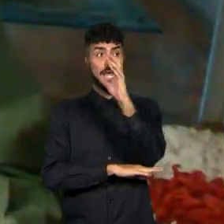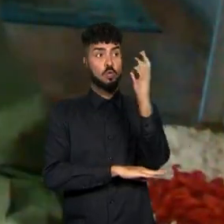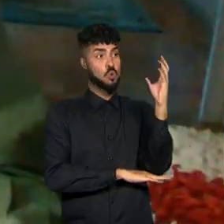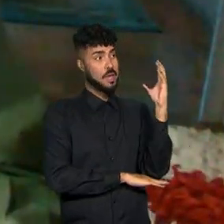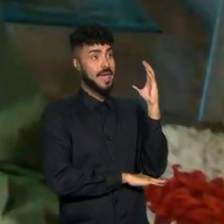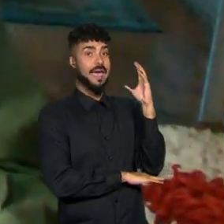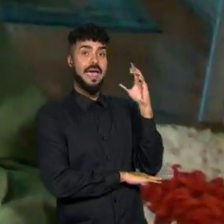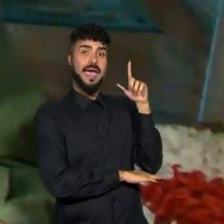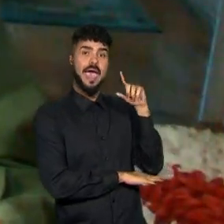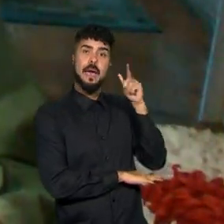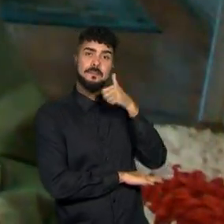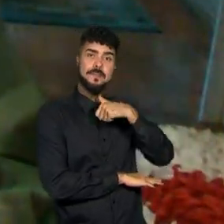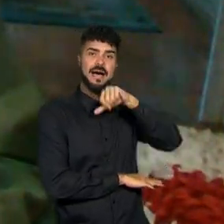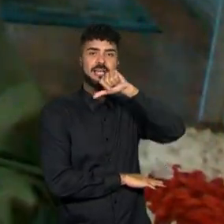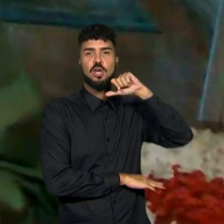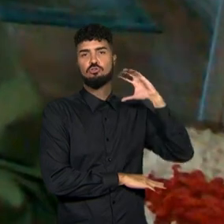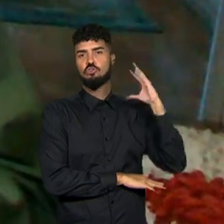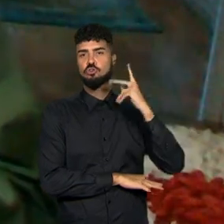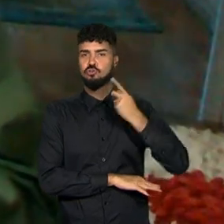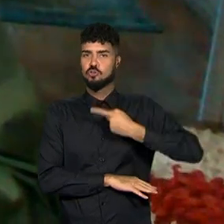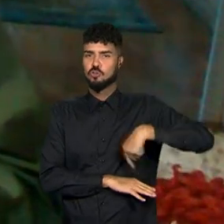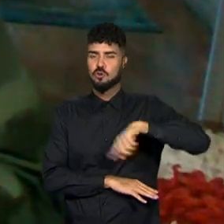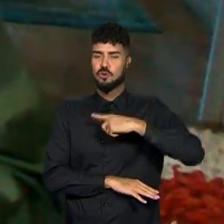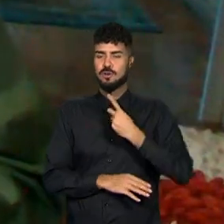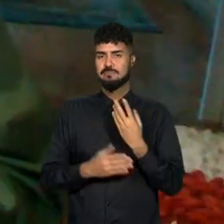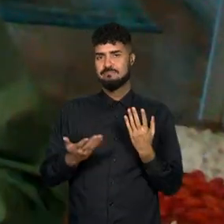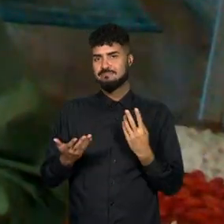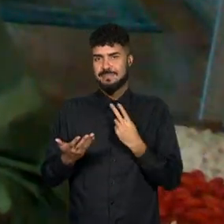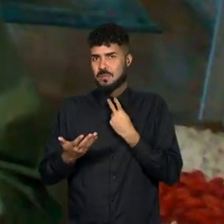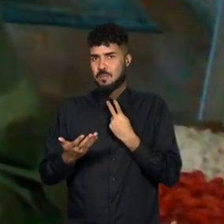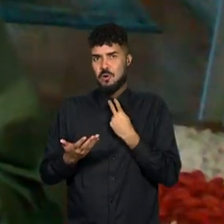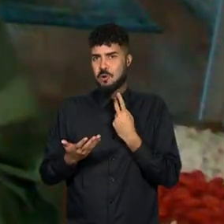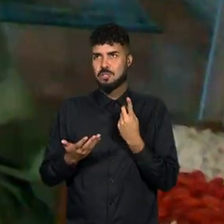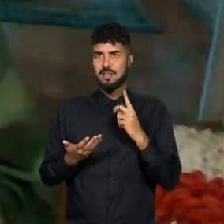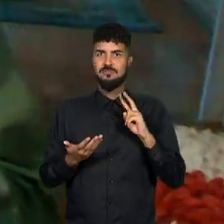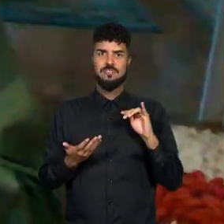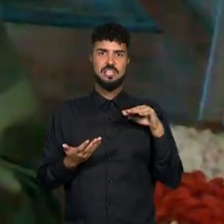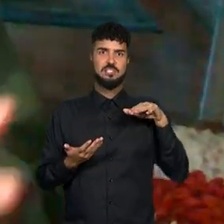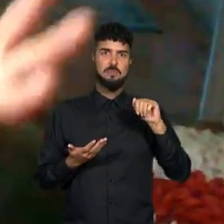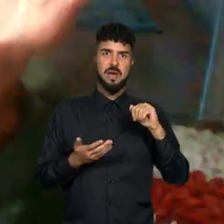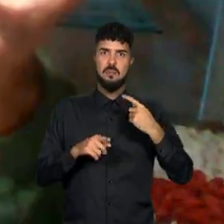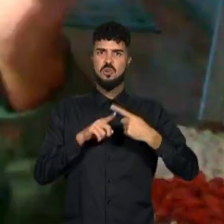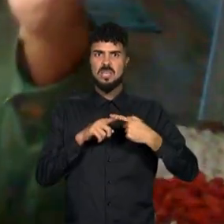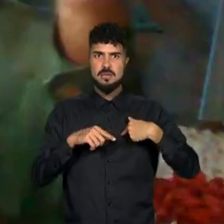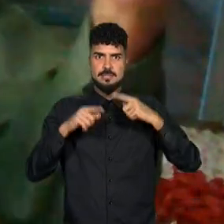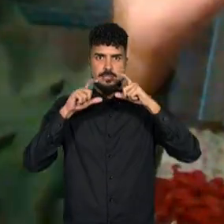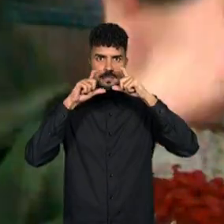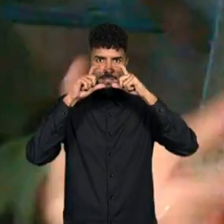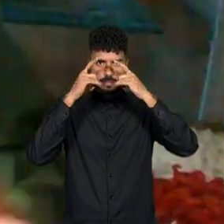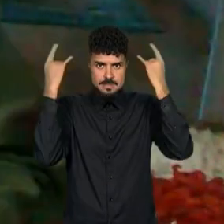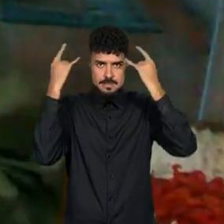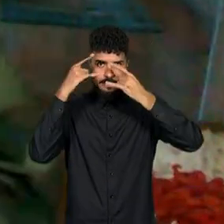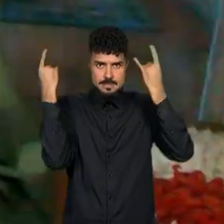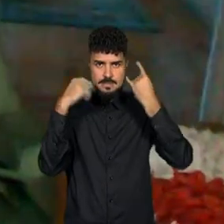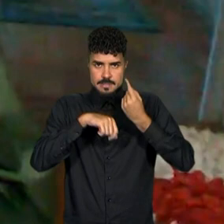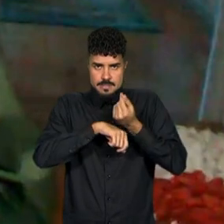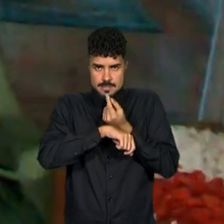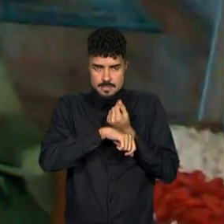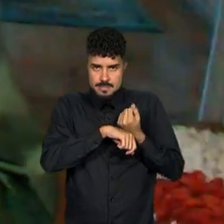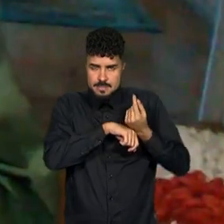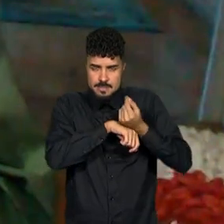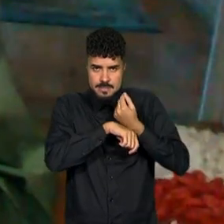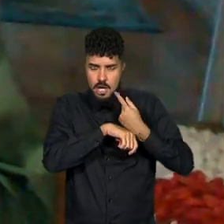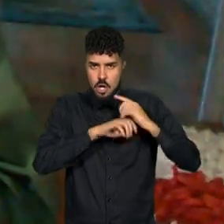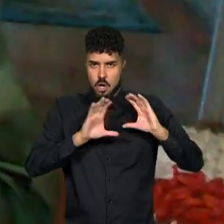todos nós, e nós não podemos, ser vítimas da senha, do ganho, do lucro dos grupos mais